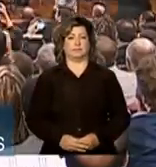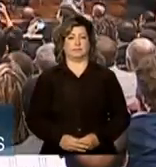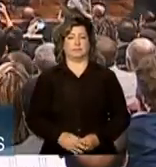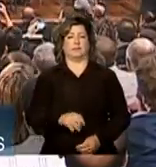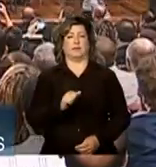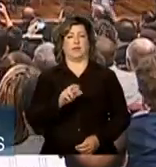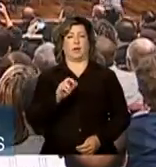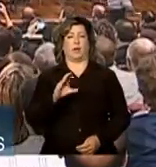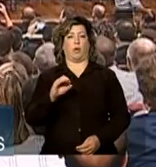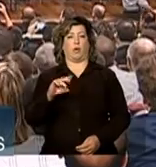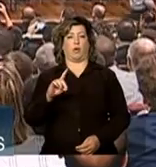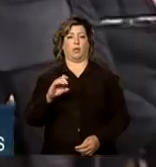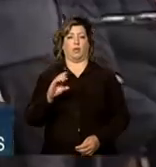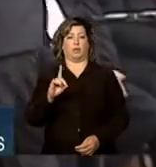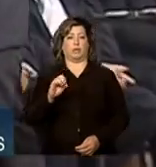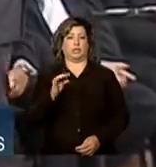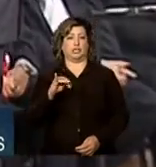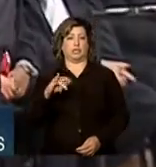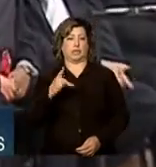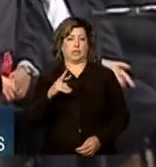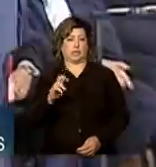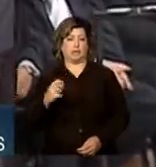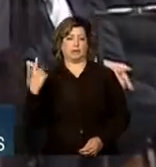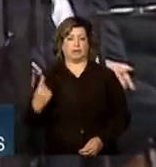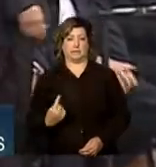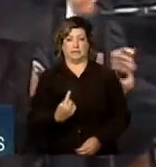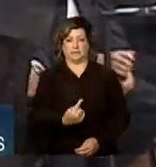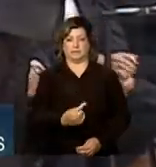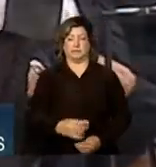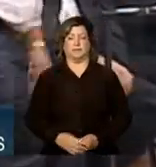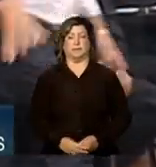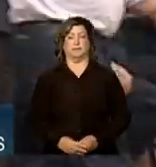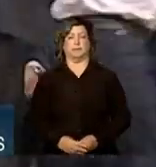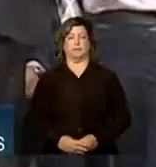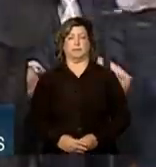Arroio do Tigre, Gilberto Hatke,